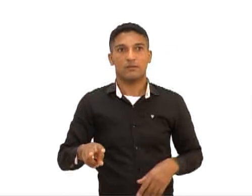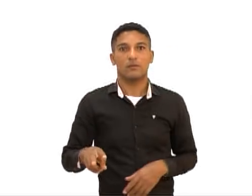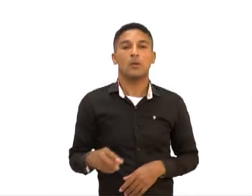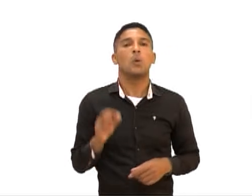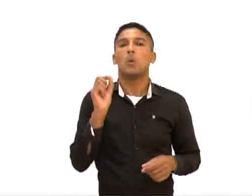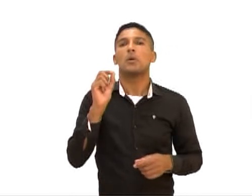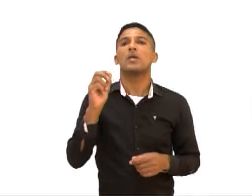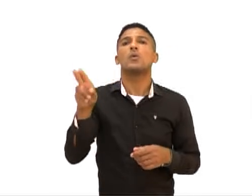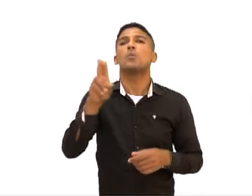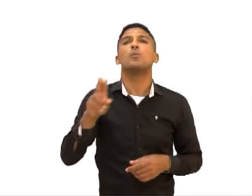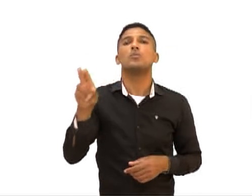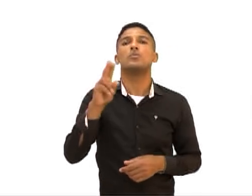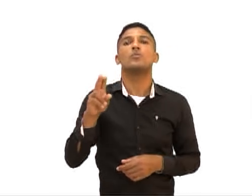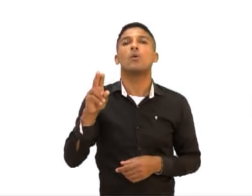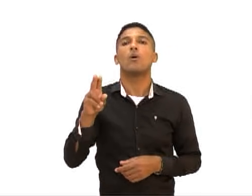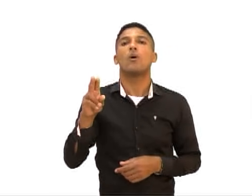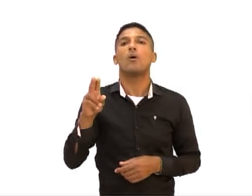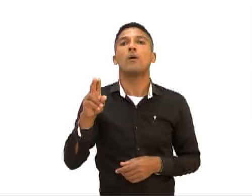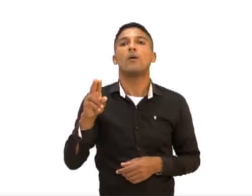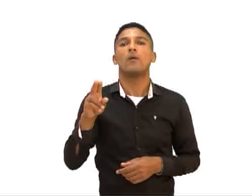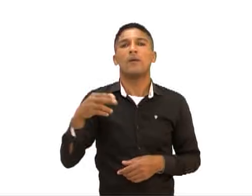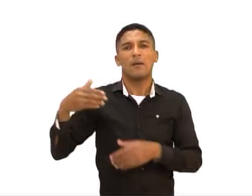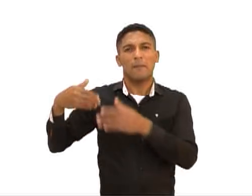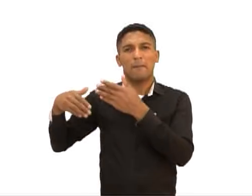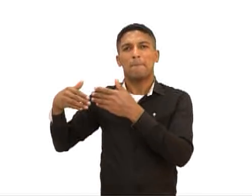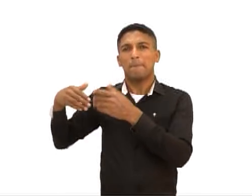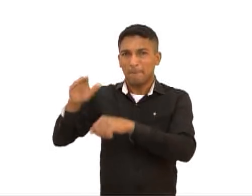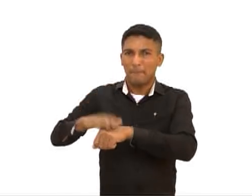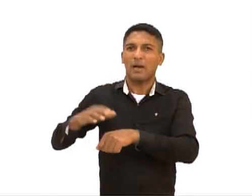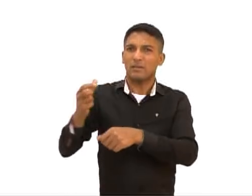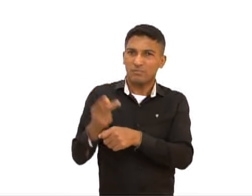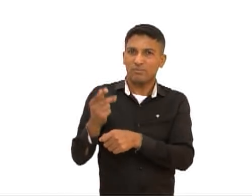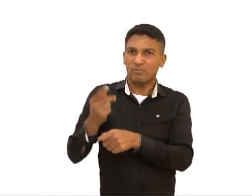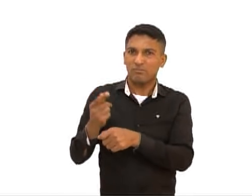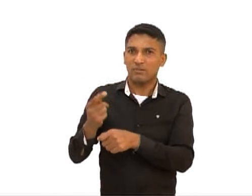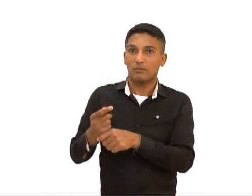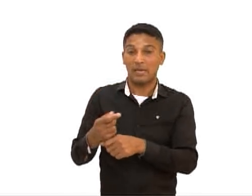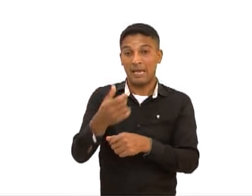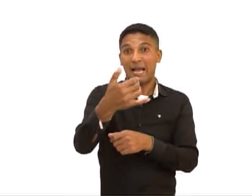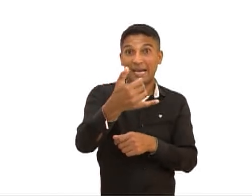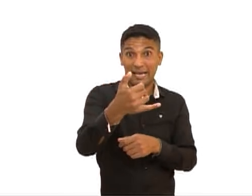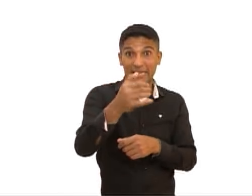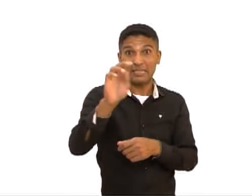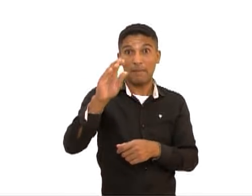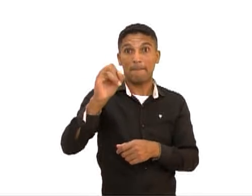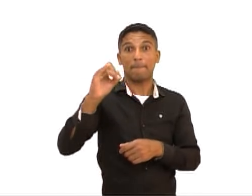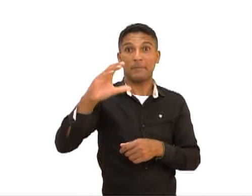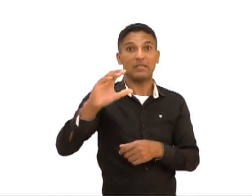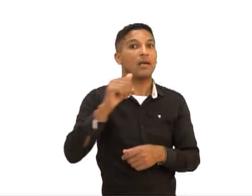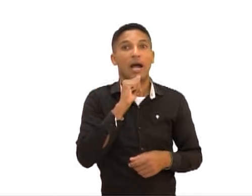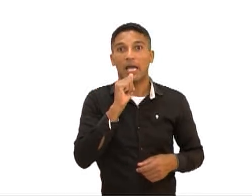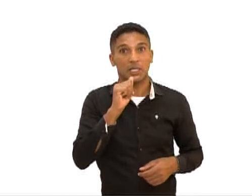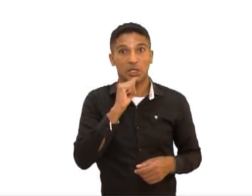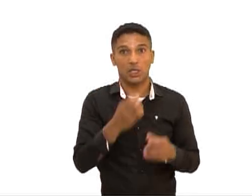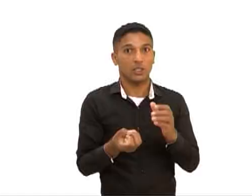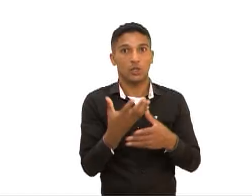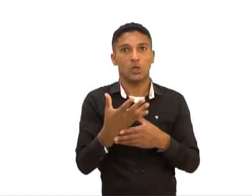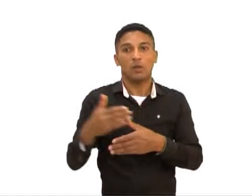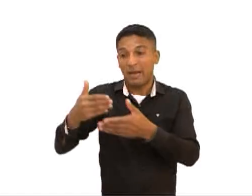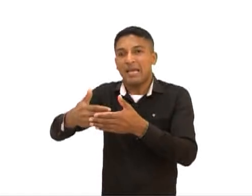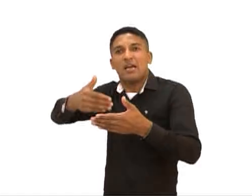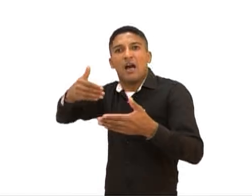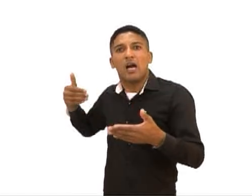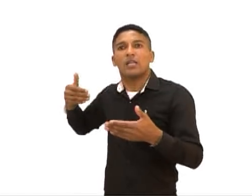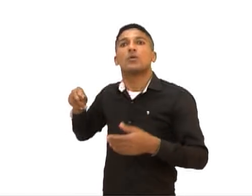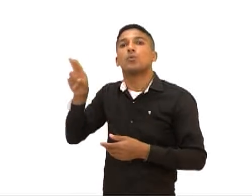foi utilizado por mais tempo antes da caneta? Então, antes que se utilizasse a caneta, qual foi o instrumento